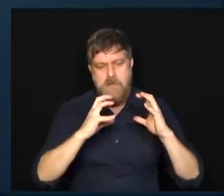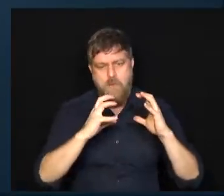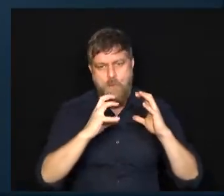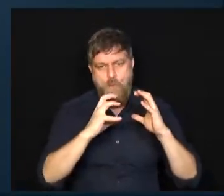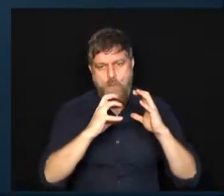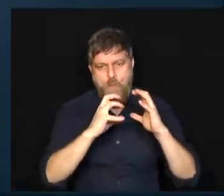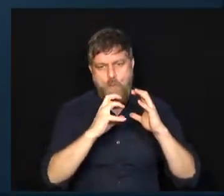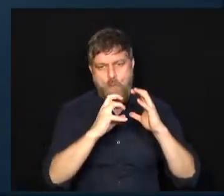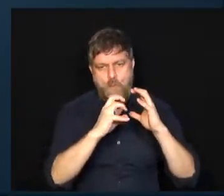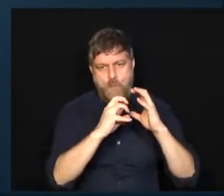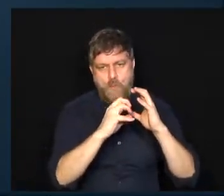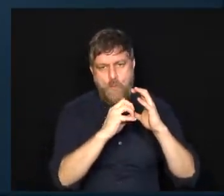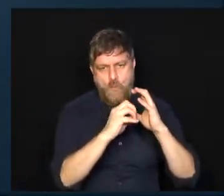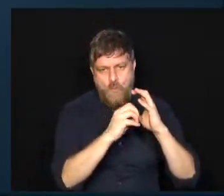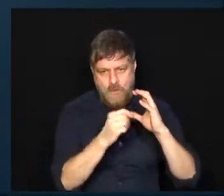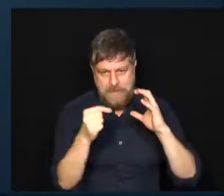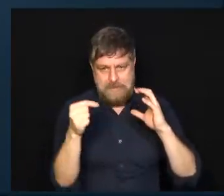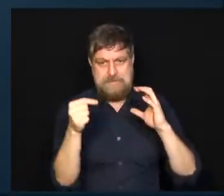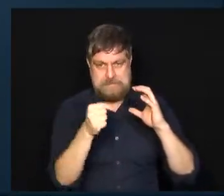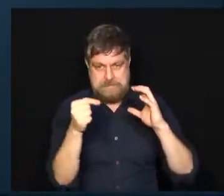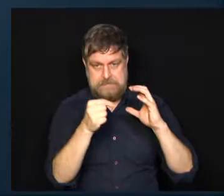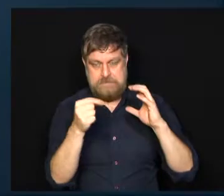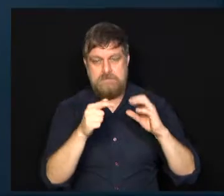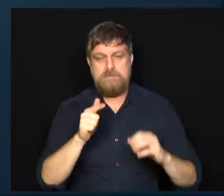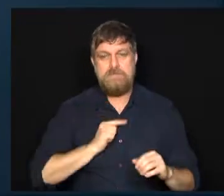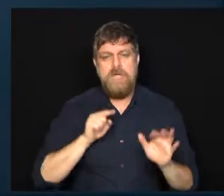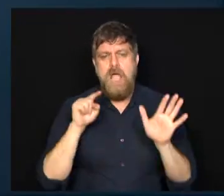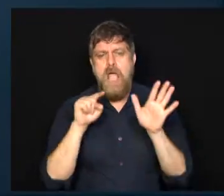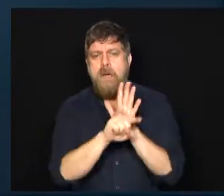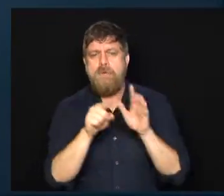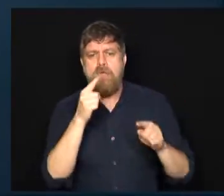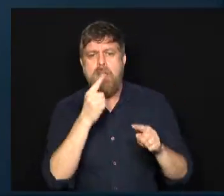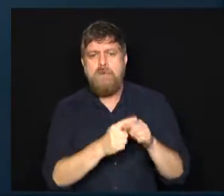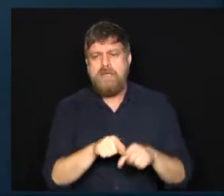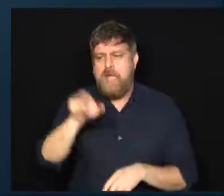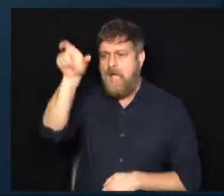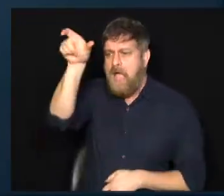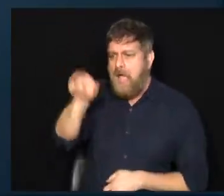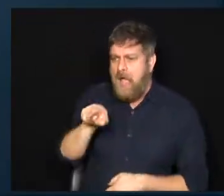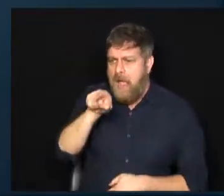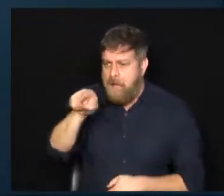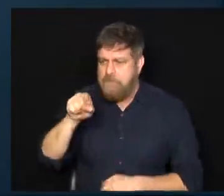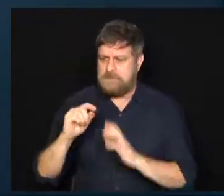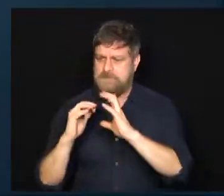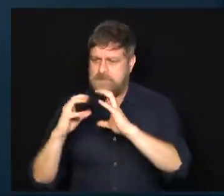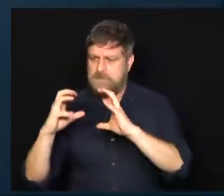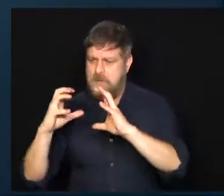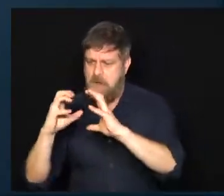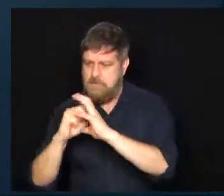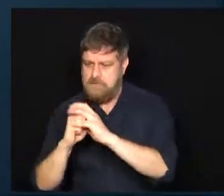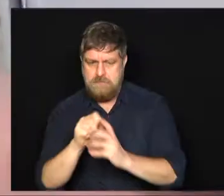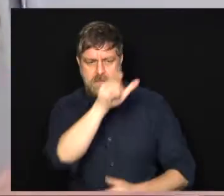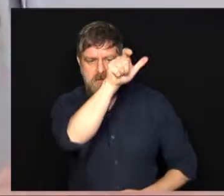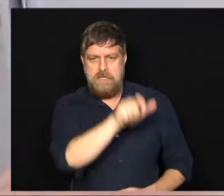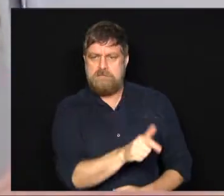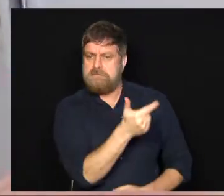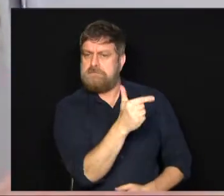de neurodegeneração. A pergunta é por que essas pessoas deixam